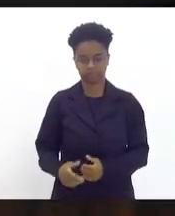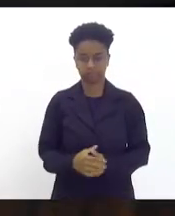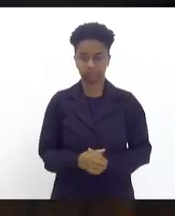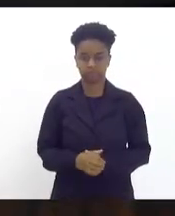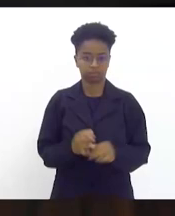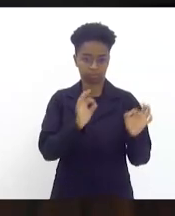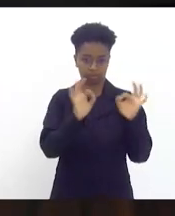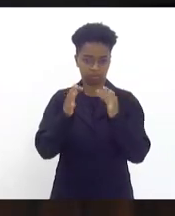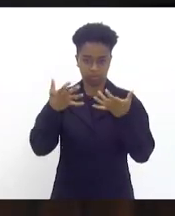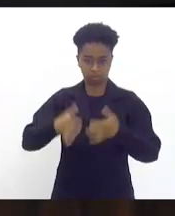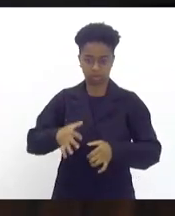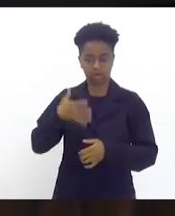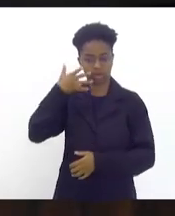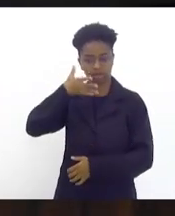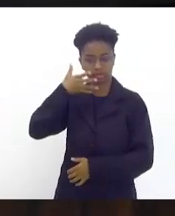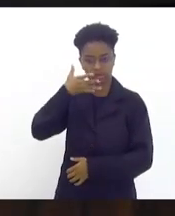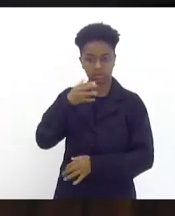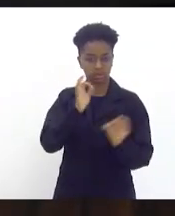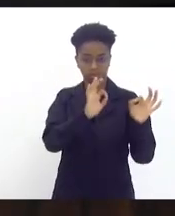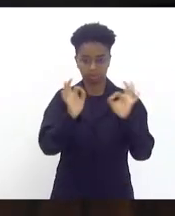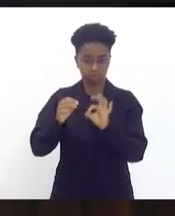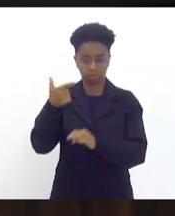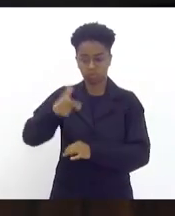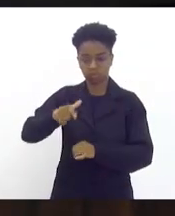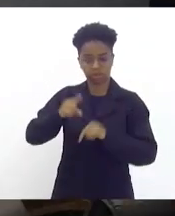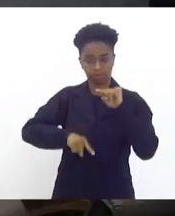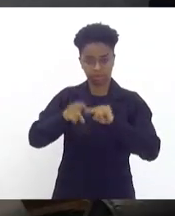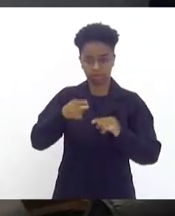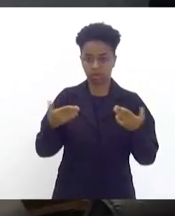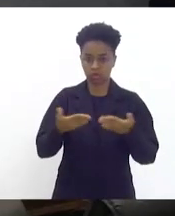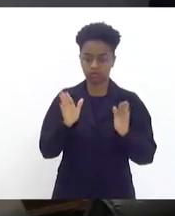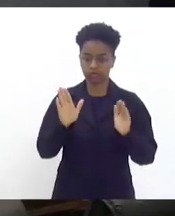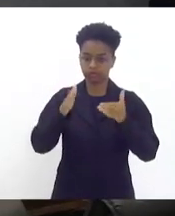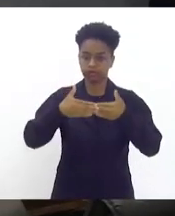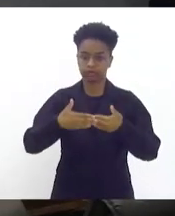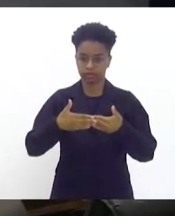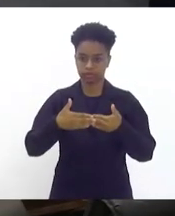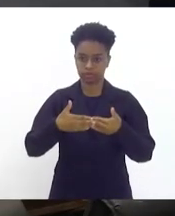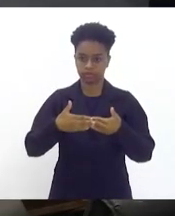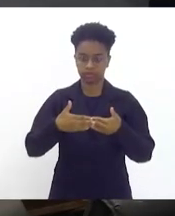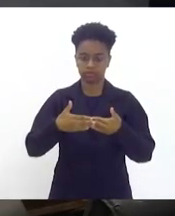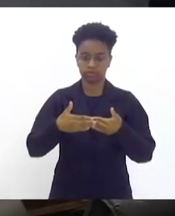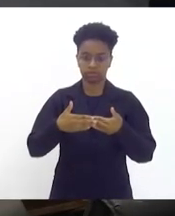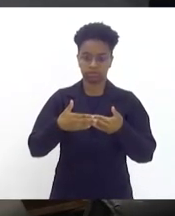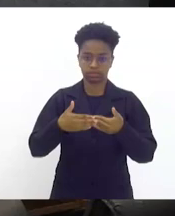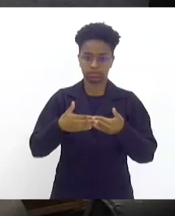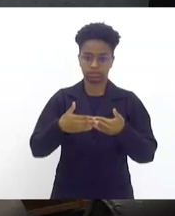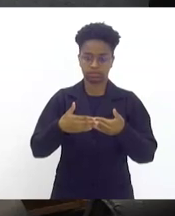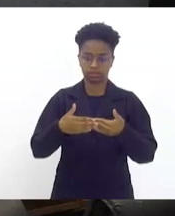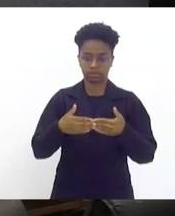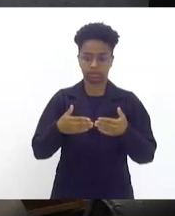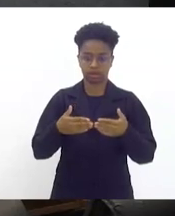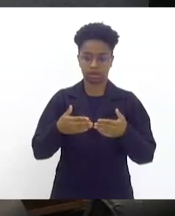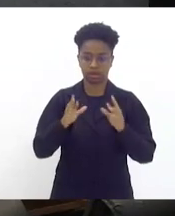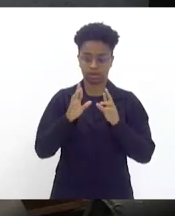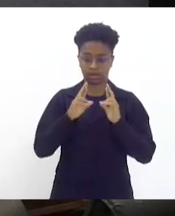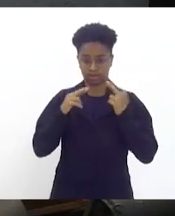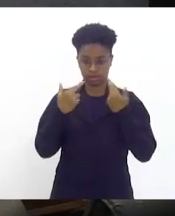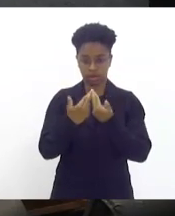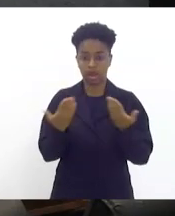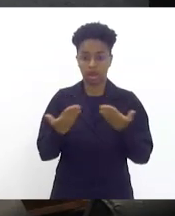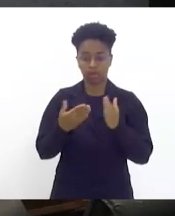não havendo mais quem queira fazer uso da palavra não havendo mais matérias na ordem no dia está encerrada a sessão passa-se